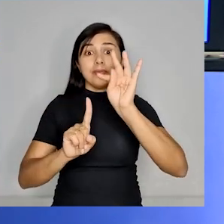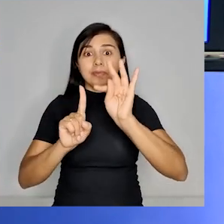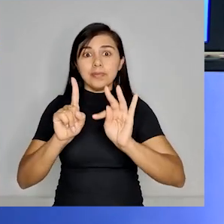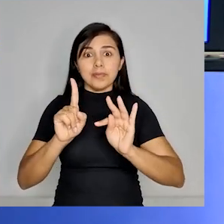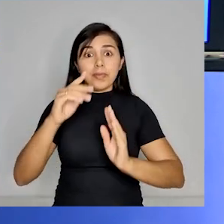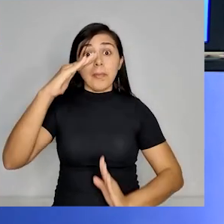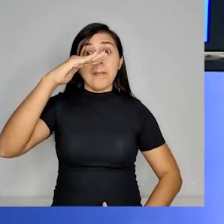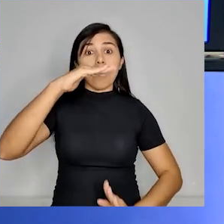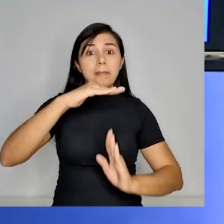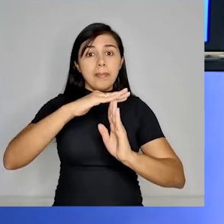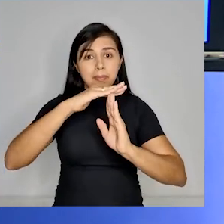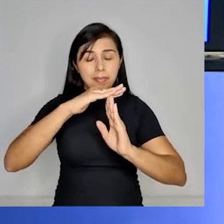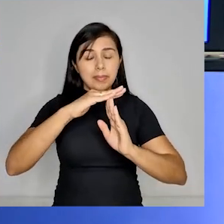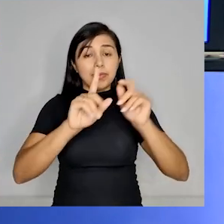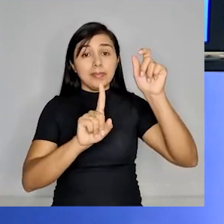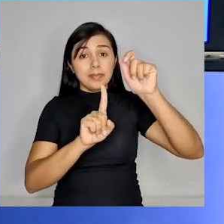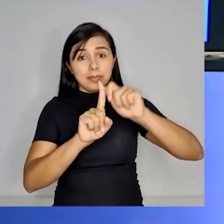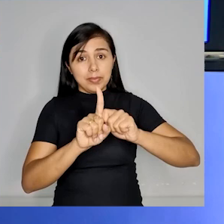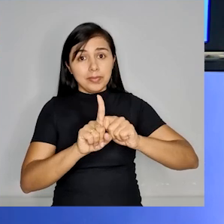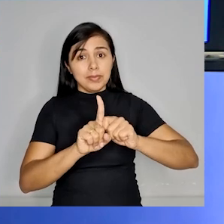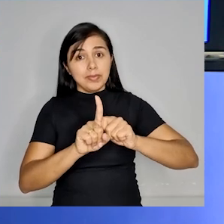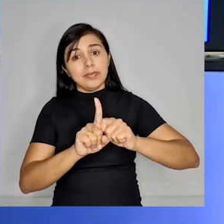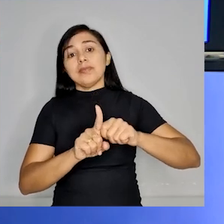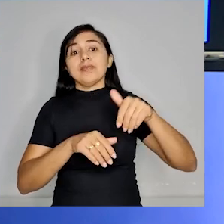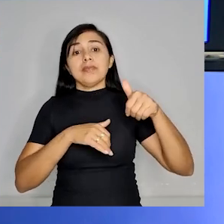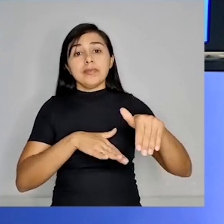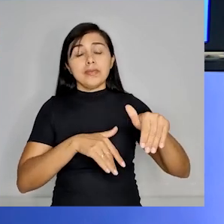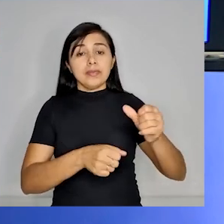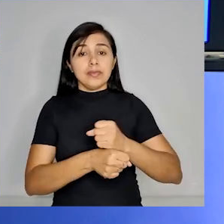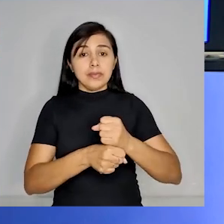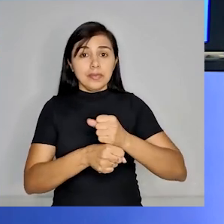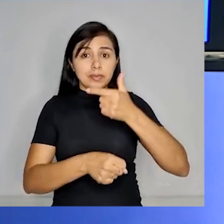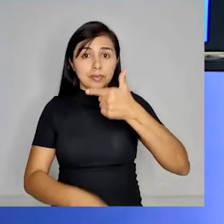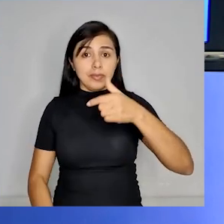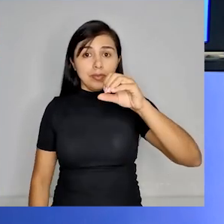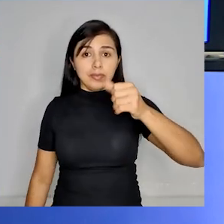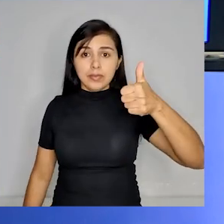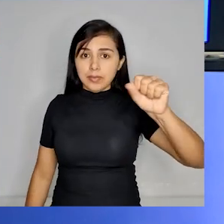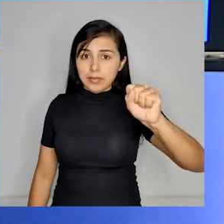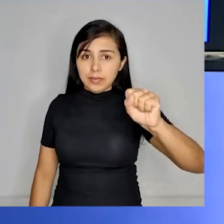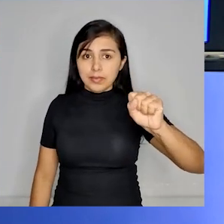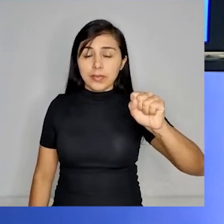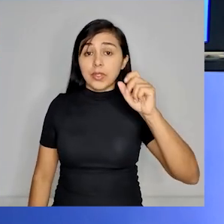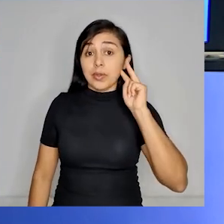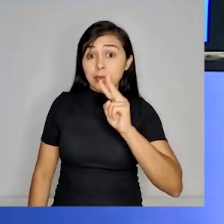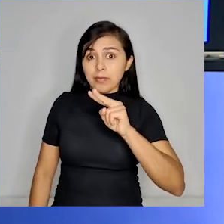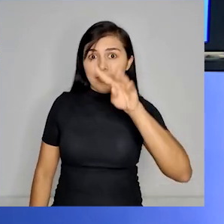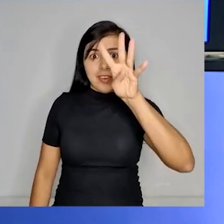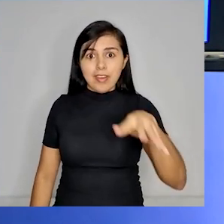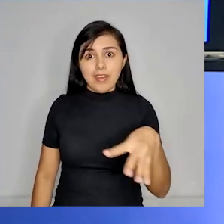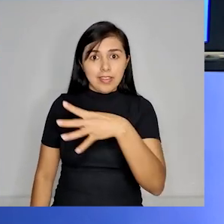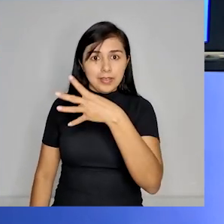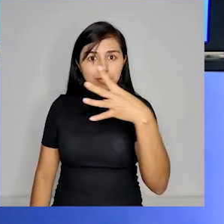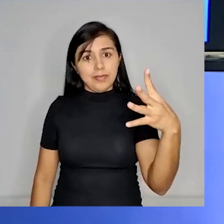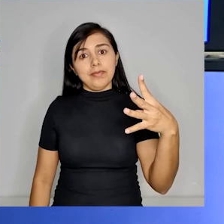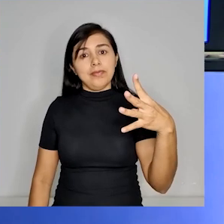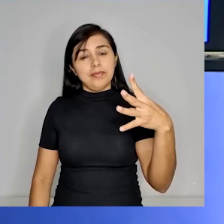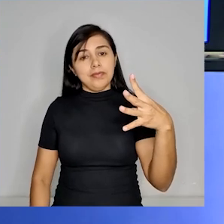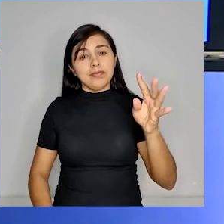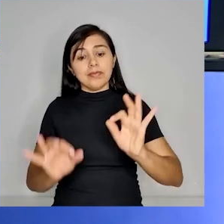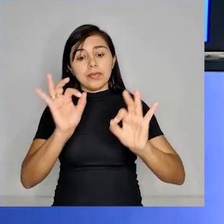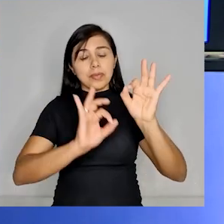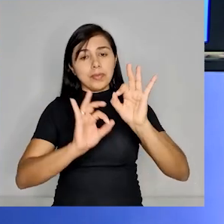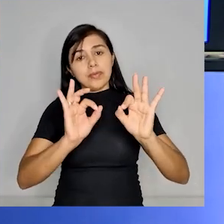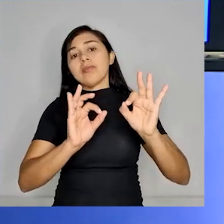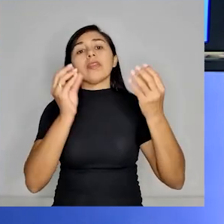de setembro de 2018. Então, vamos pegar aqui a tabela com as informações que a gente pegou no texto e